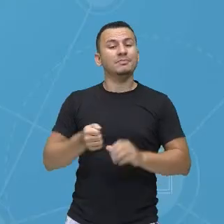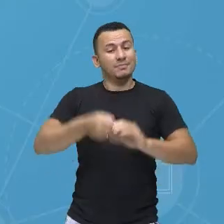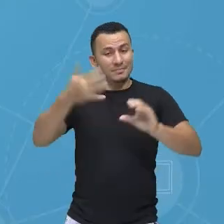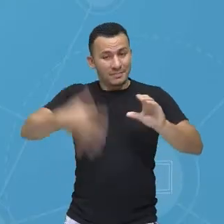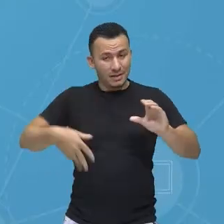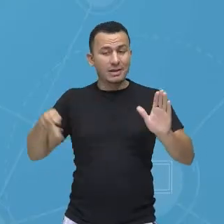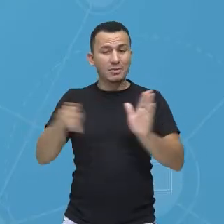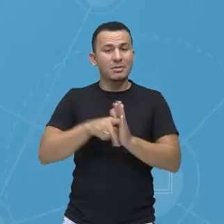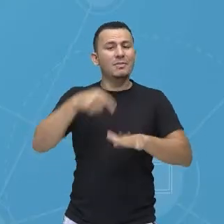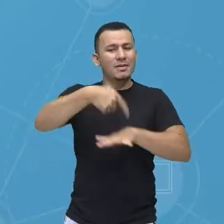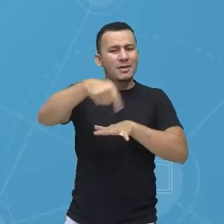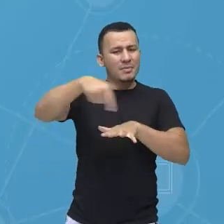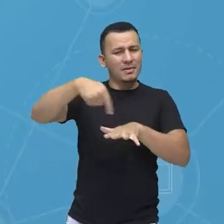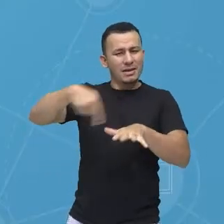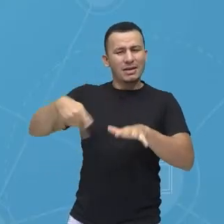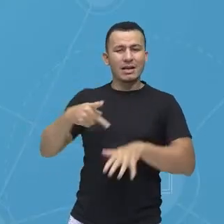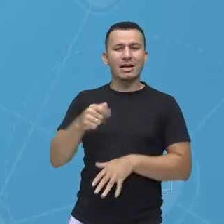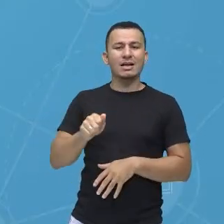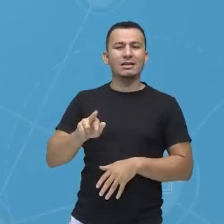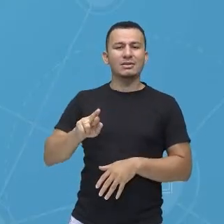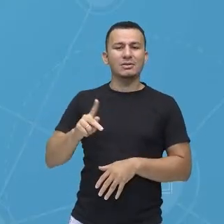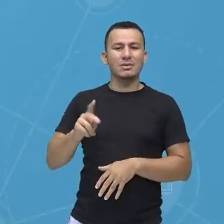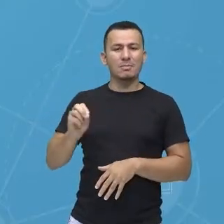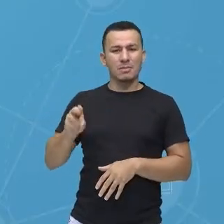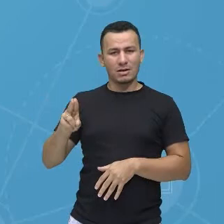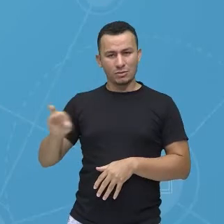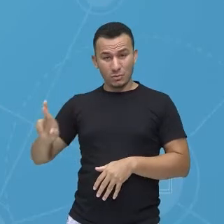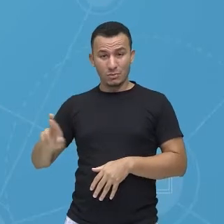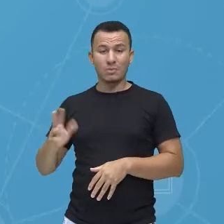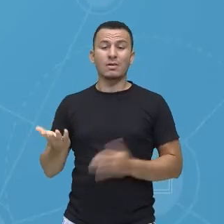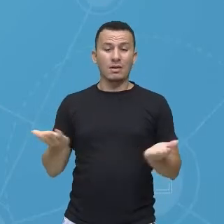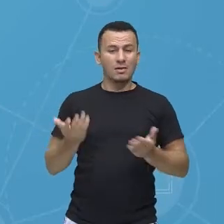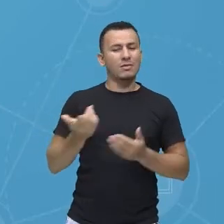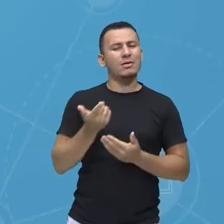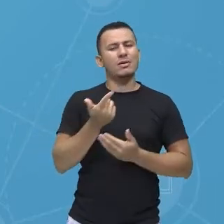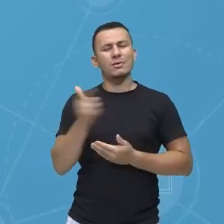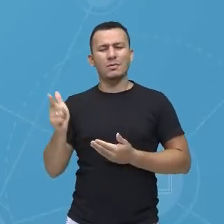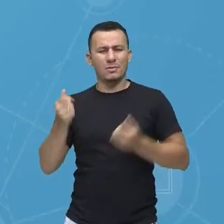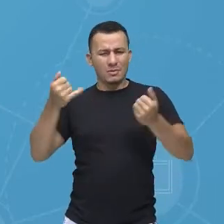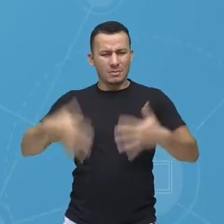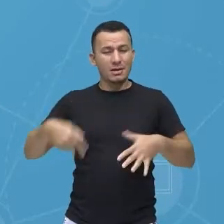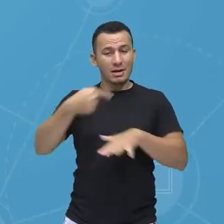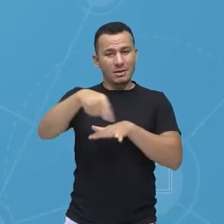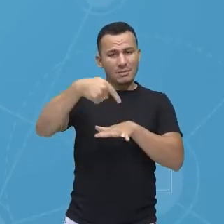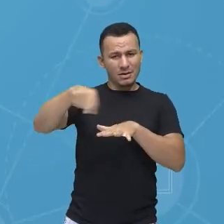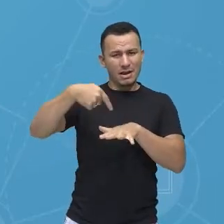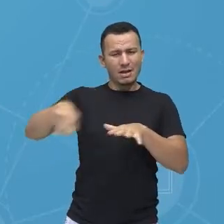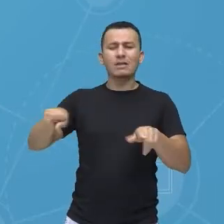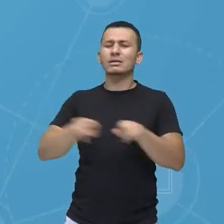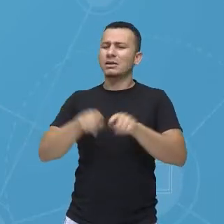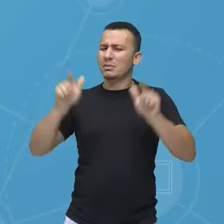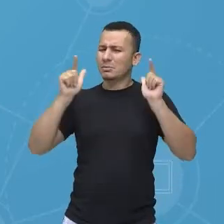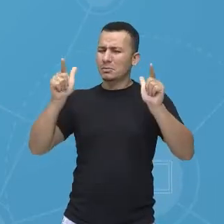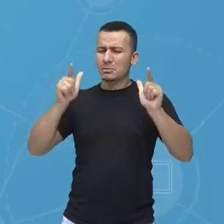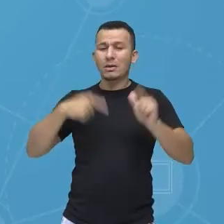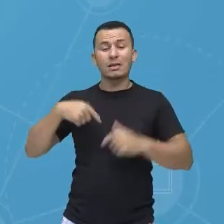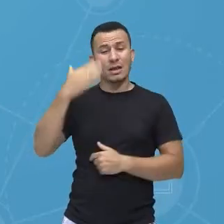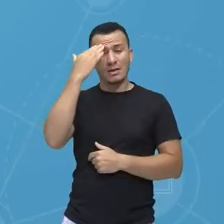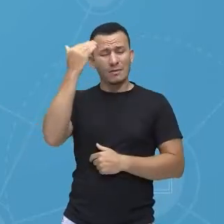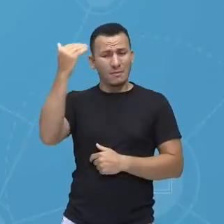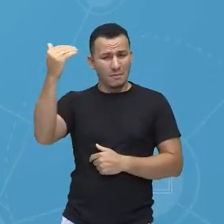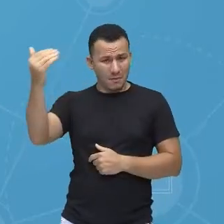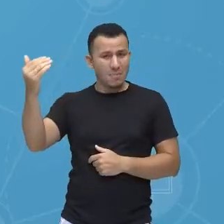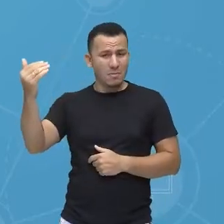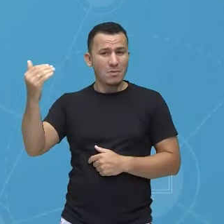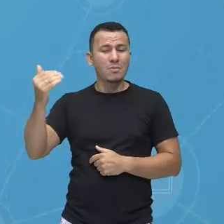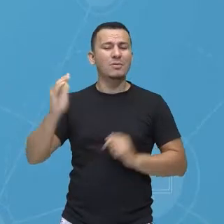do parkour, gente. E agora a gente vai falar de outra modalidade de esporte radical que ficou aí na mídia durante um bom tempo, na